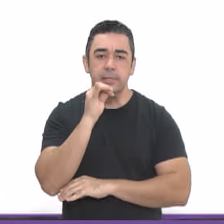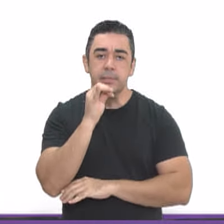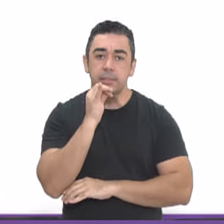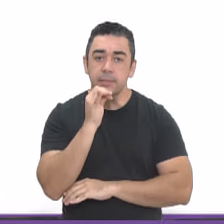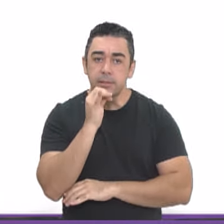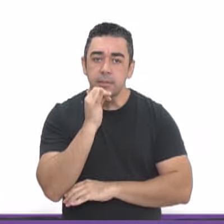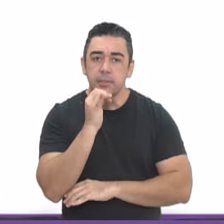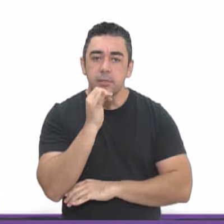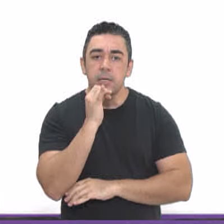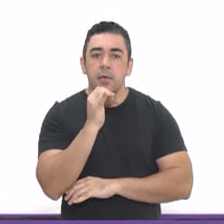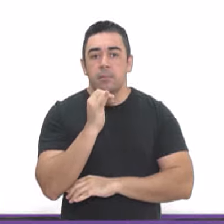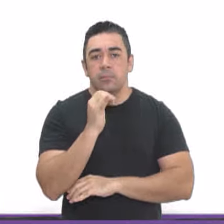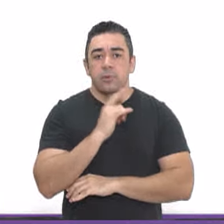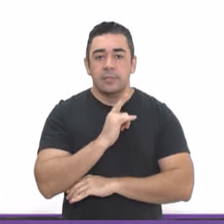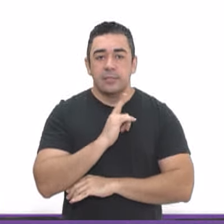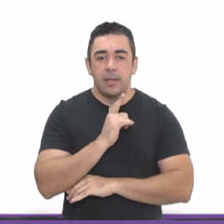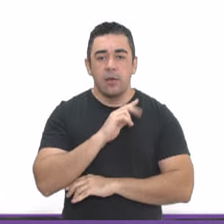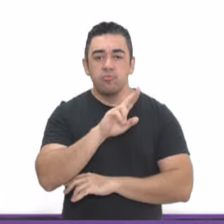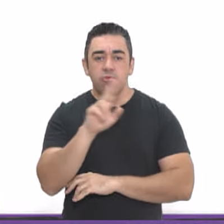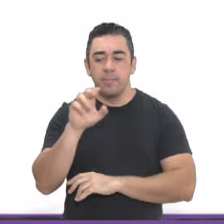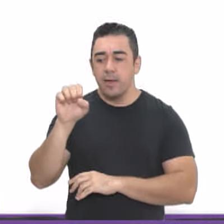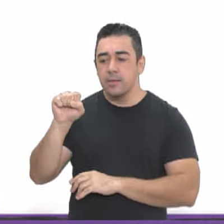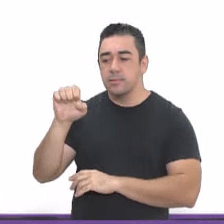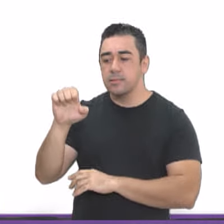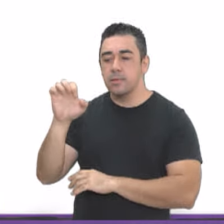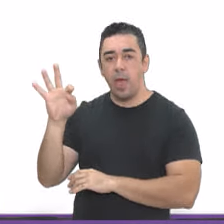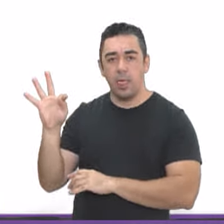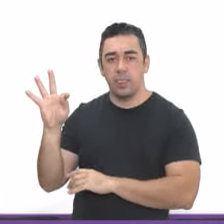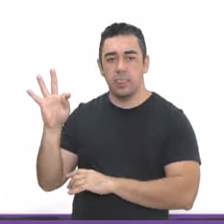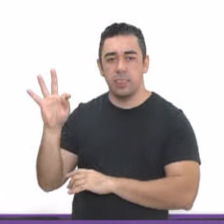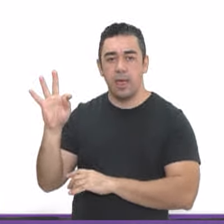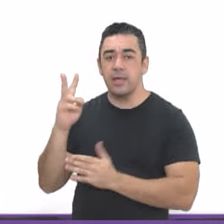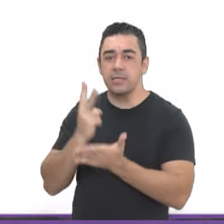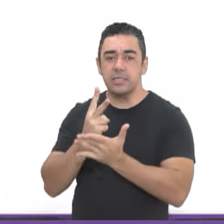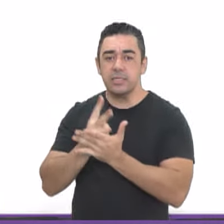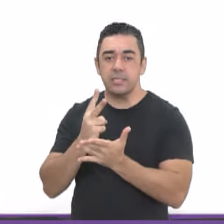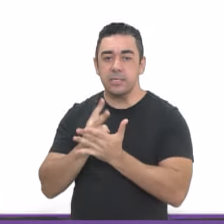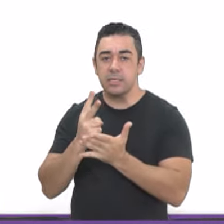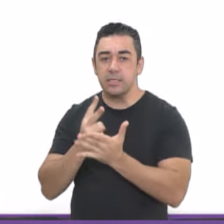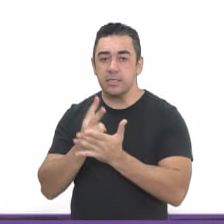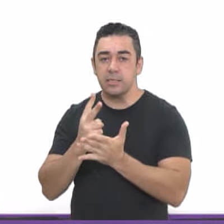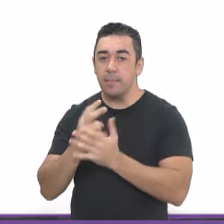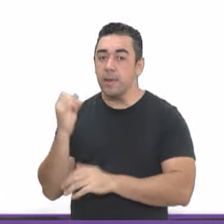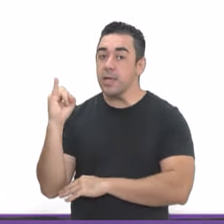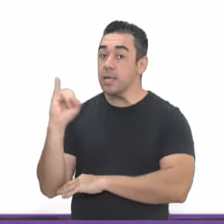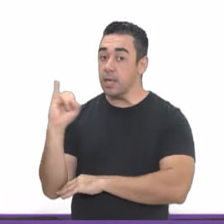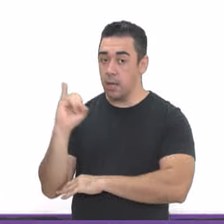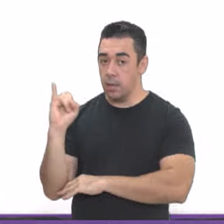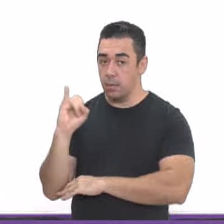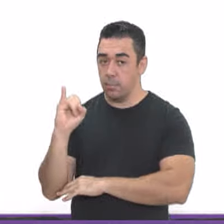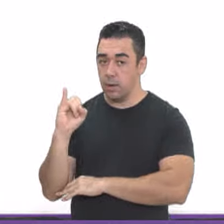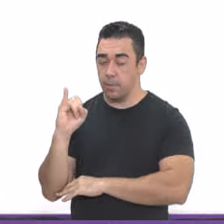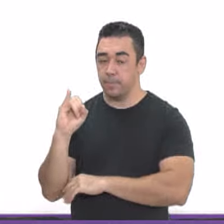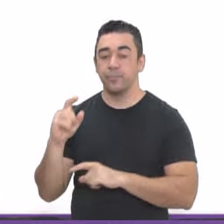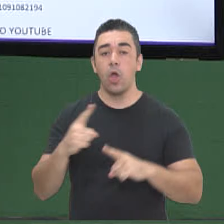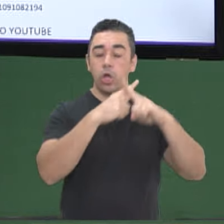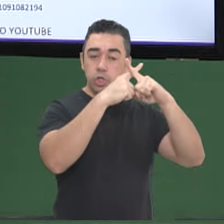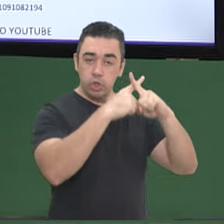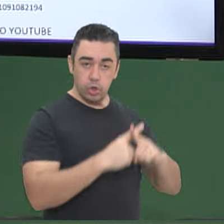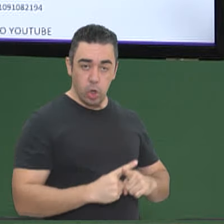é disputada em sets e eles são ímpares, né? Os torneios no âmbito nacional possuem o padrão